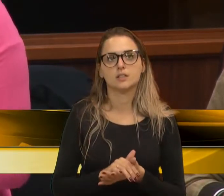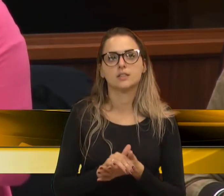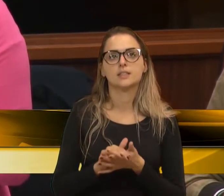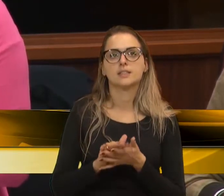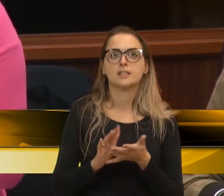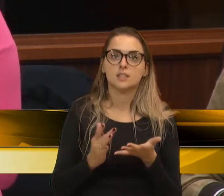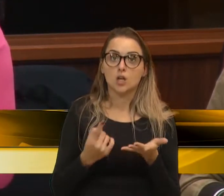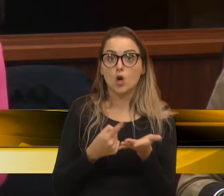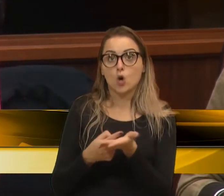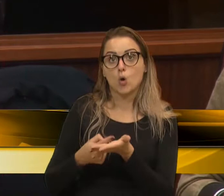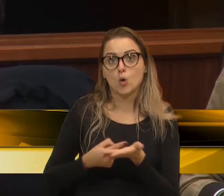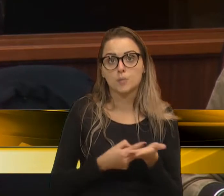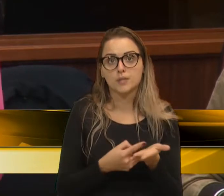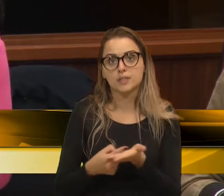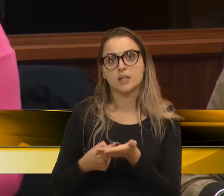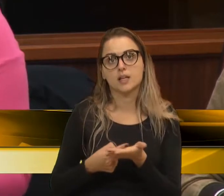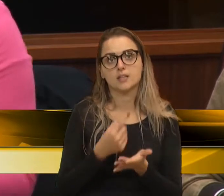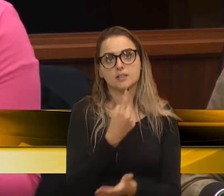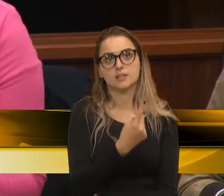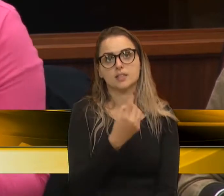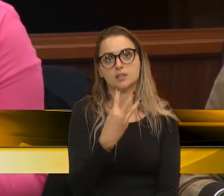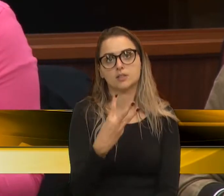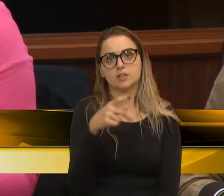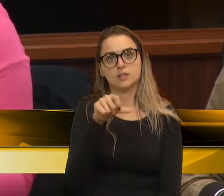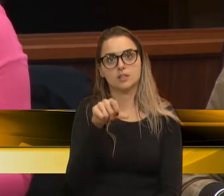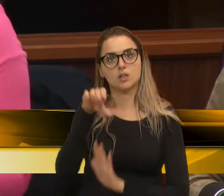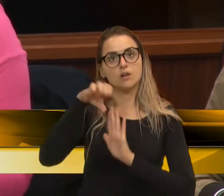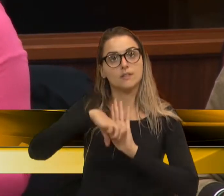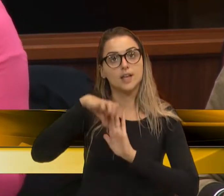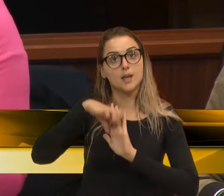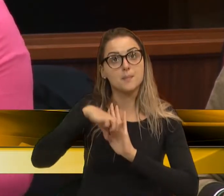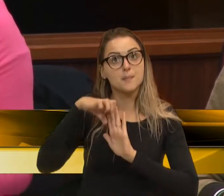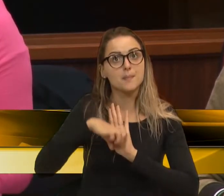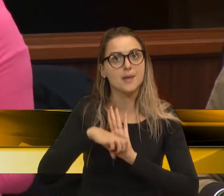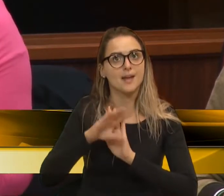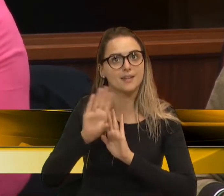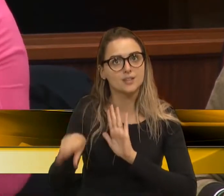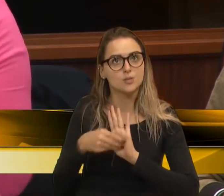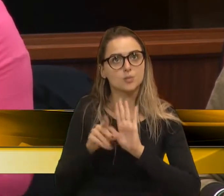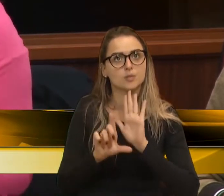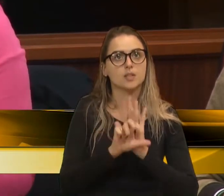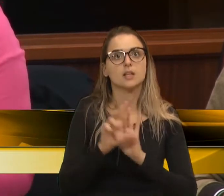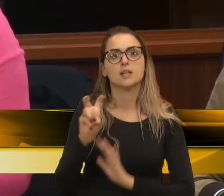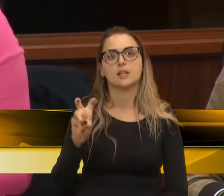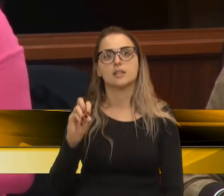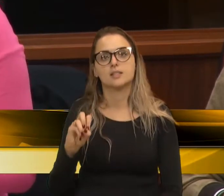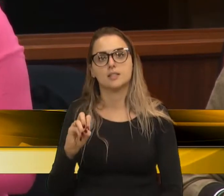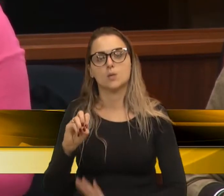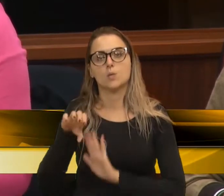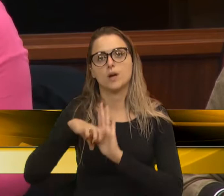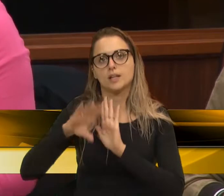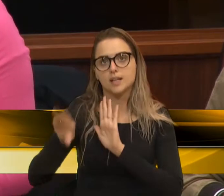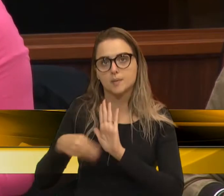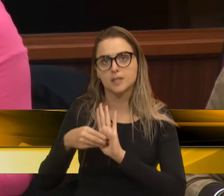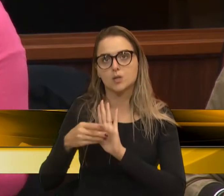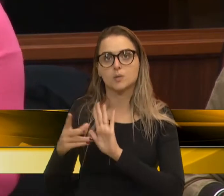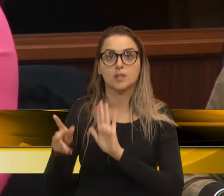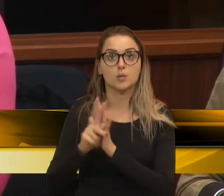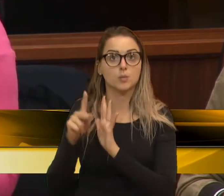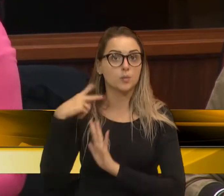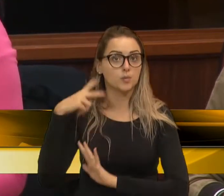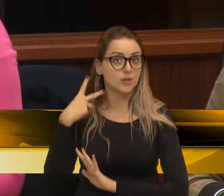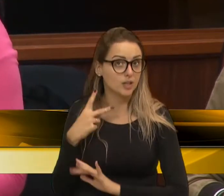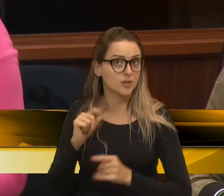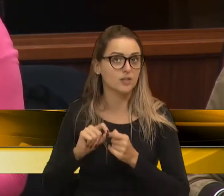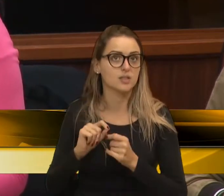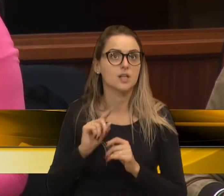compilar 139 emendas vindas da população e 50 emendas dos vereadores. E, por isso, para não